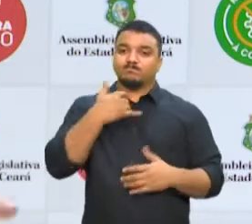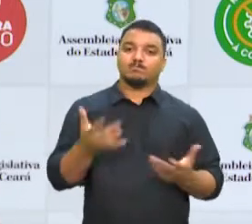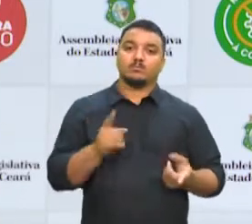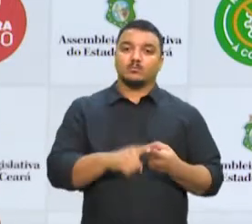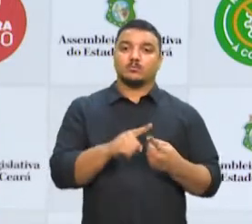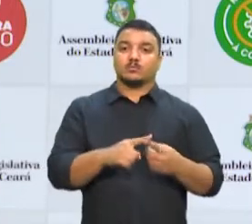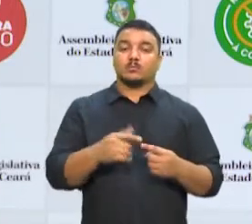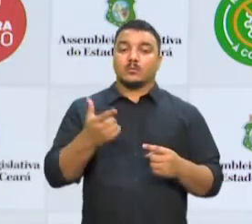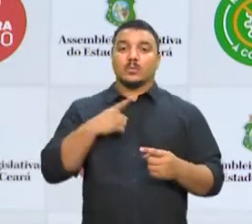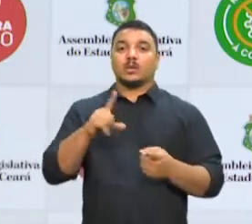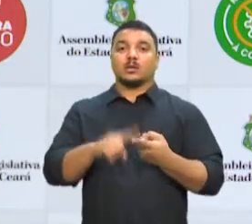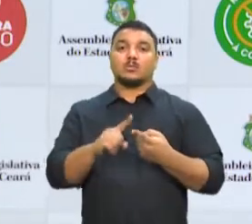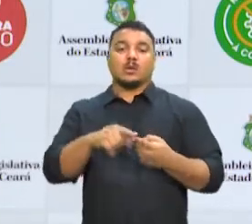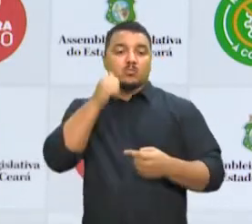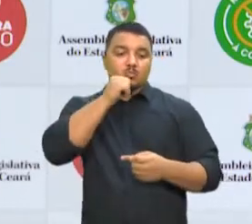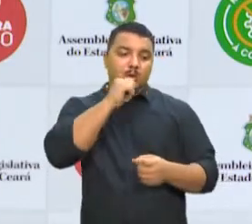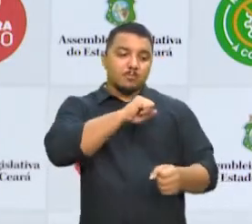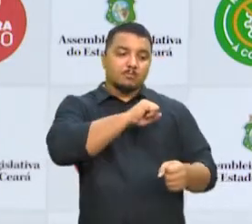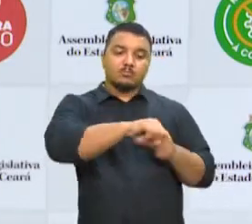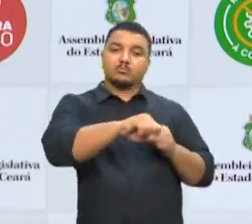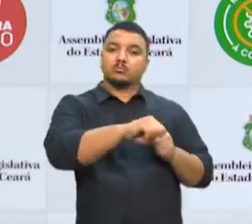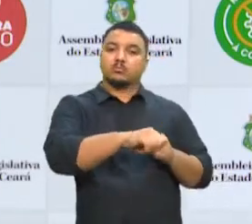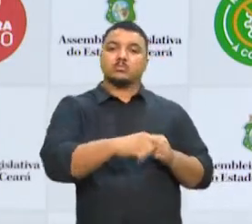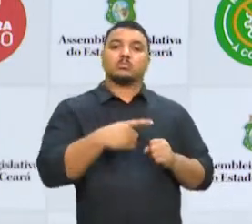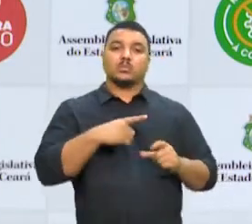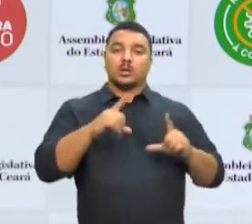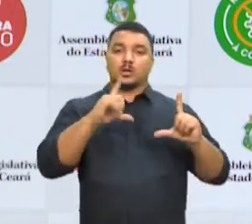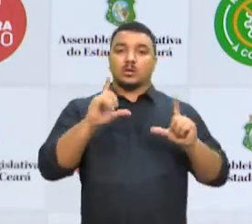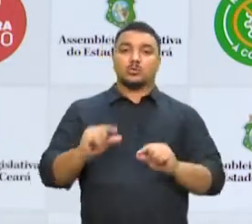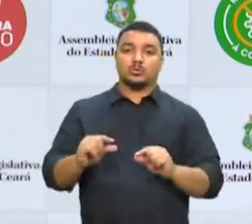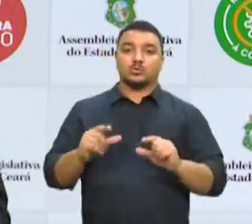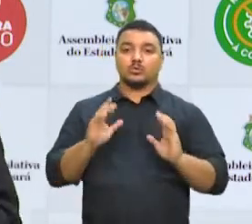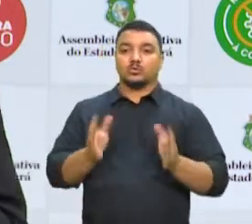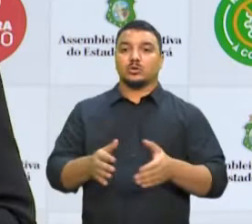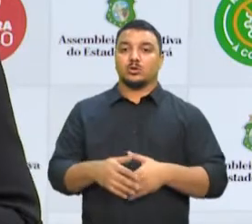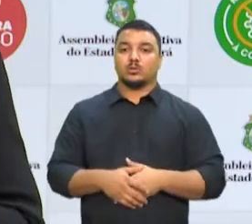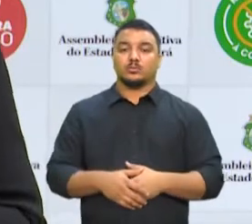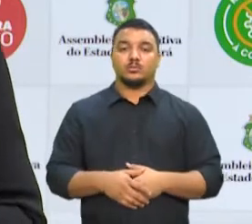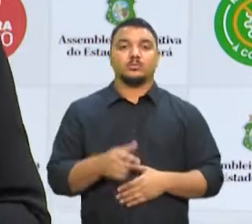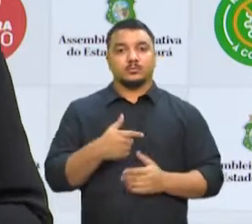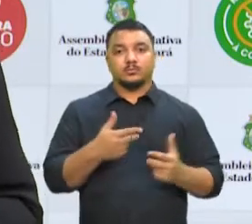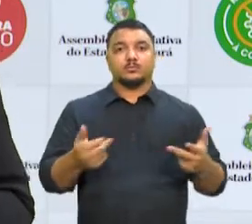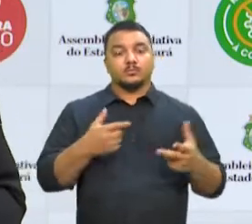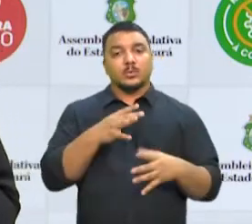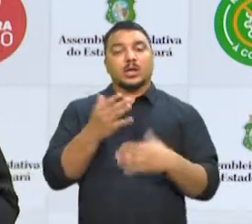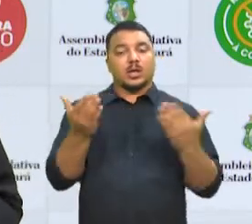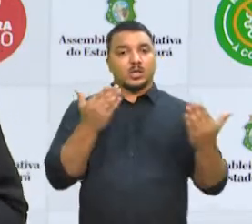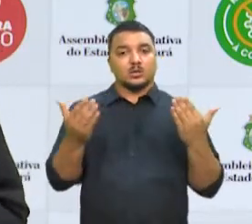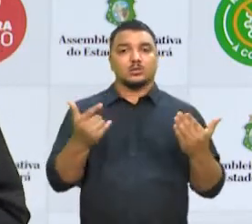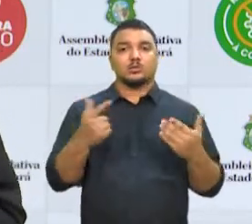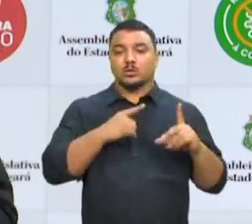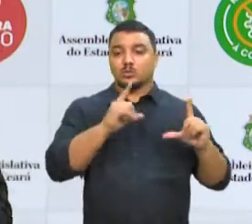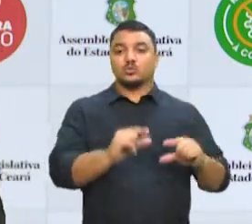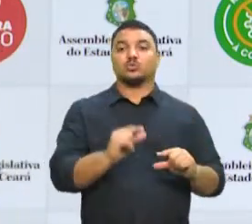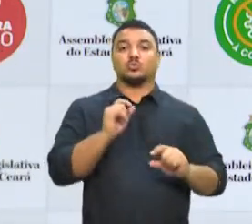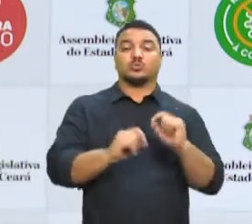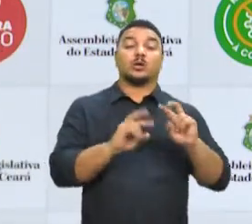número de feminicídio, reduzindo, e esse é um dado para a gente fazer essa análise, reduzindo a